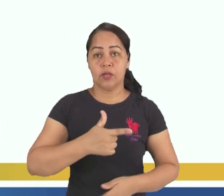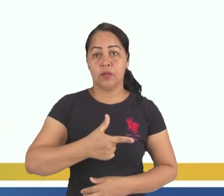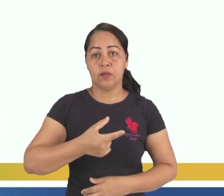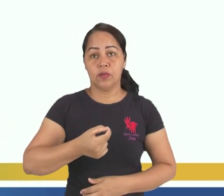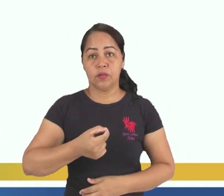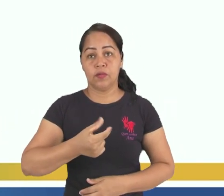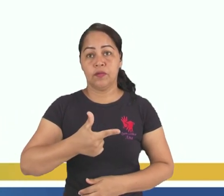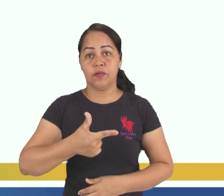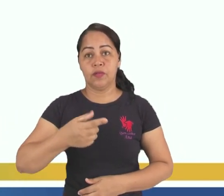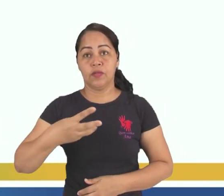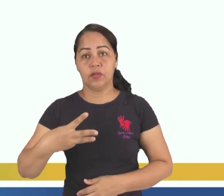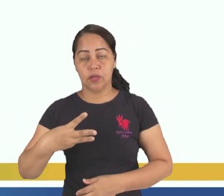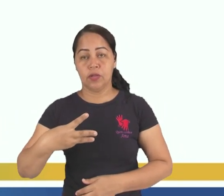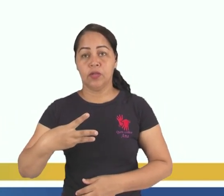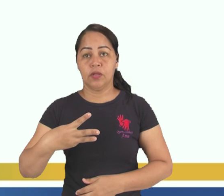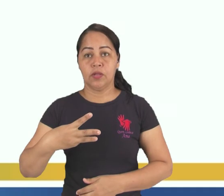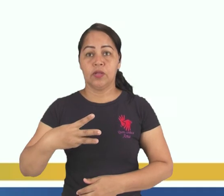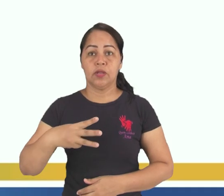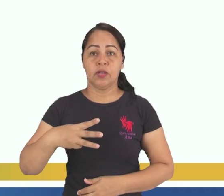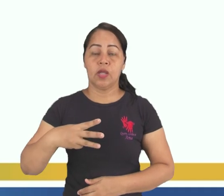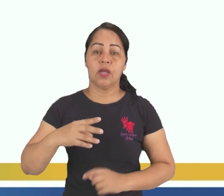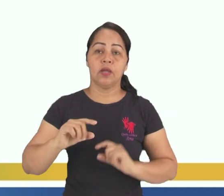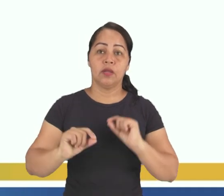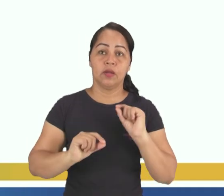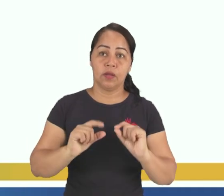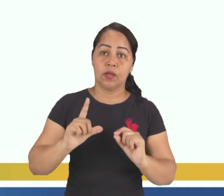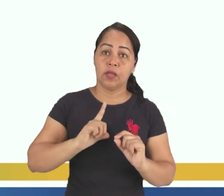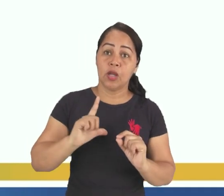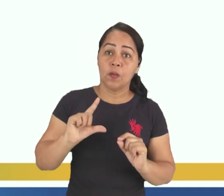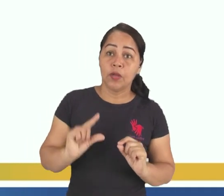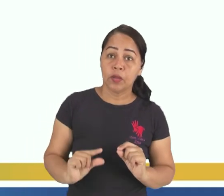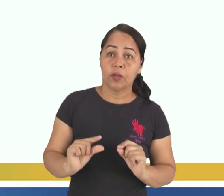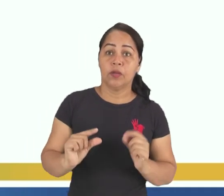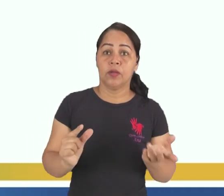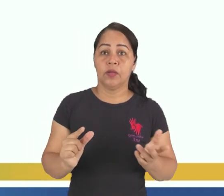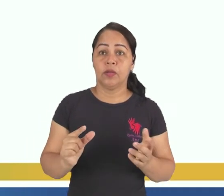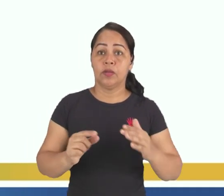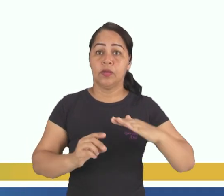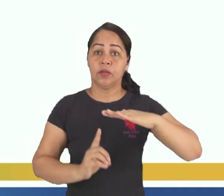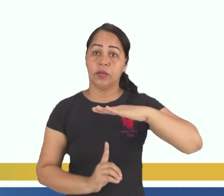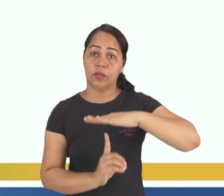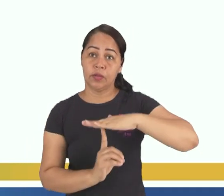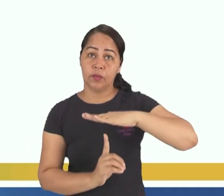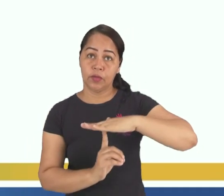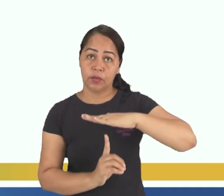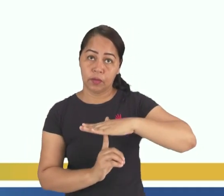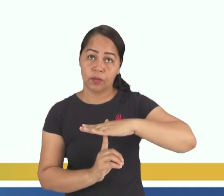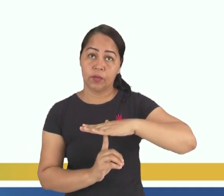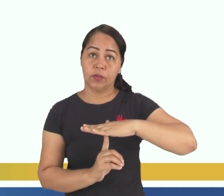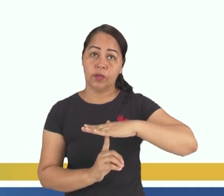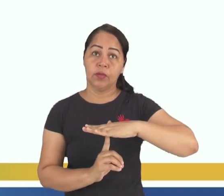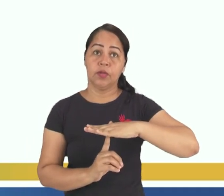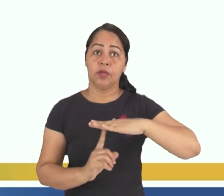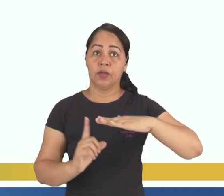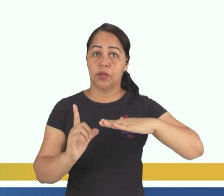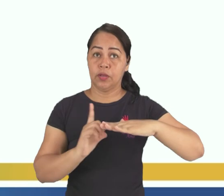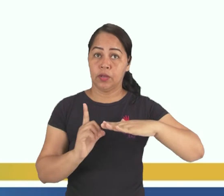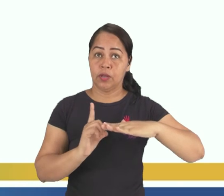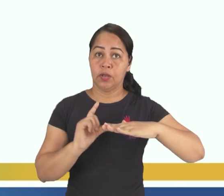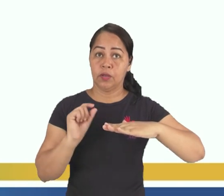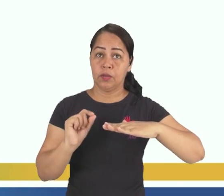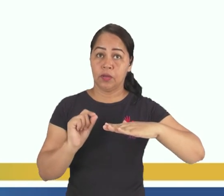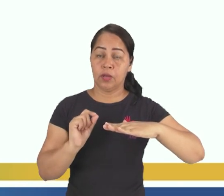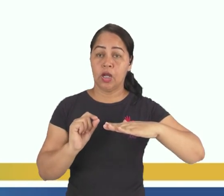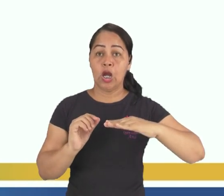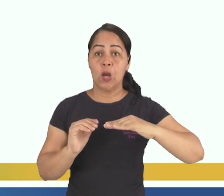maior fração aí, ó, é a que possui menor denominador. E a fração que tem valor menor é aquela que